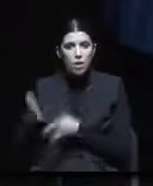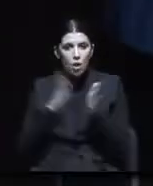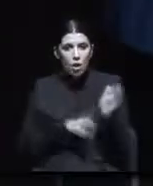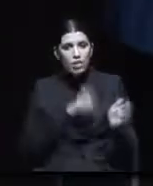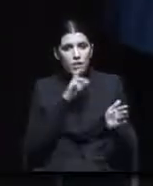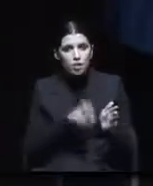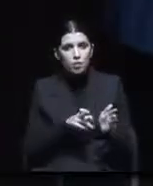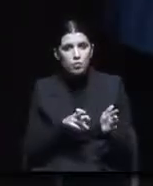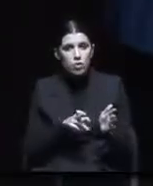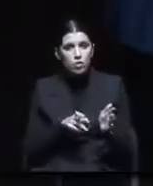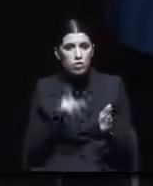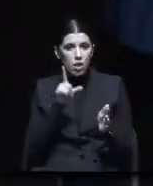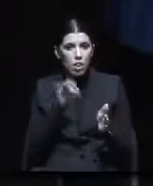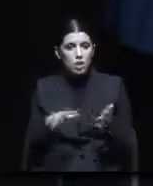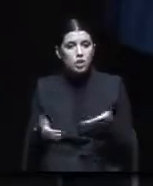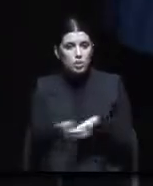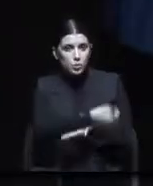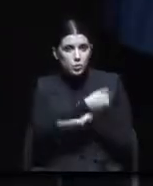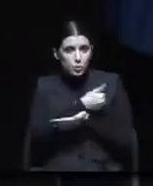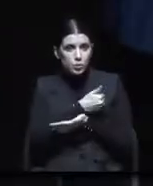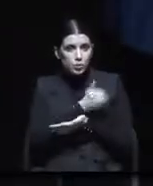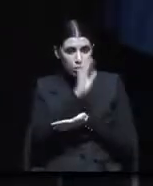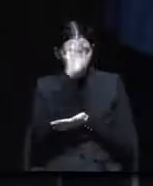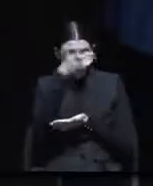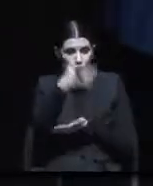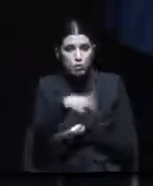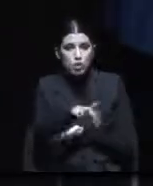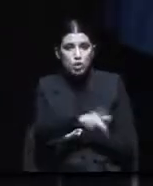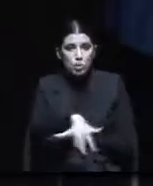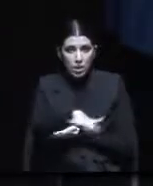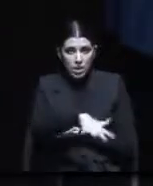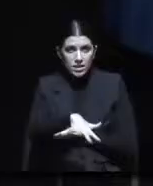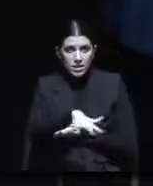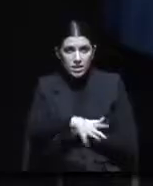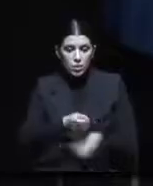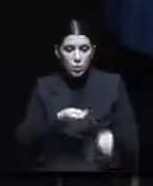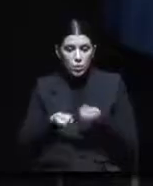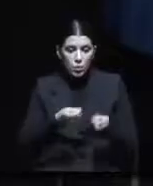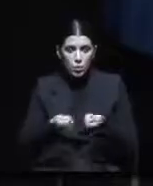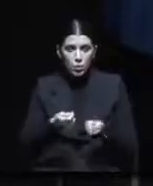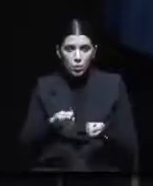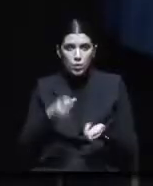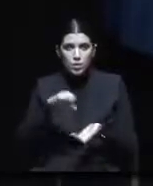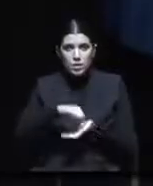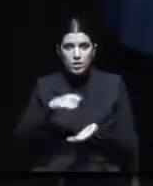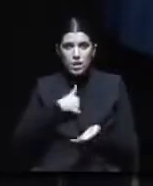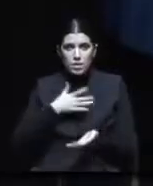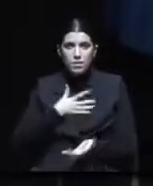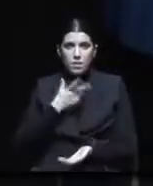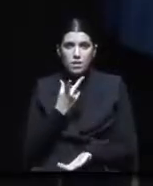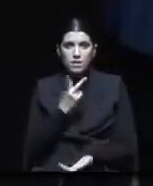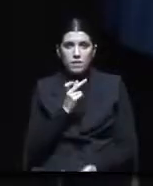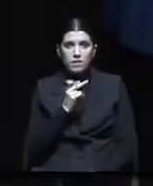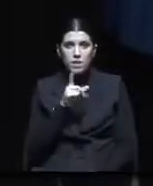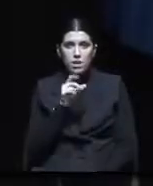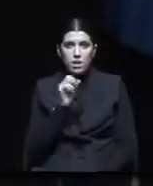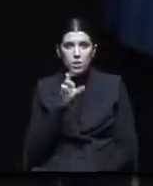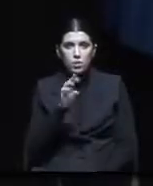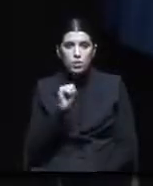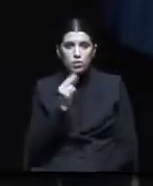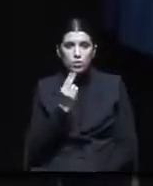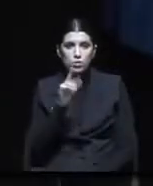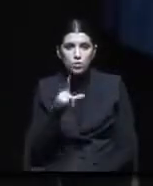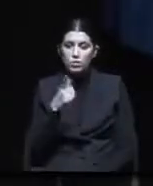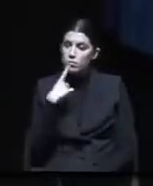à deposição de resíduos em futuras paragens para manutenção na central da Valor Sul, questionamos que diligências tem a